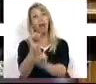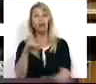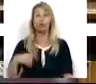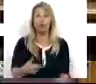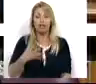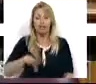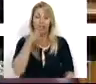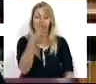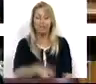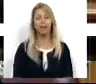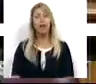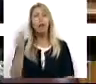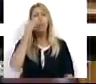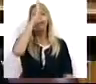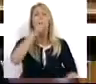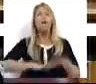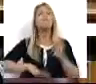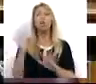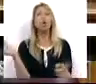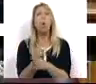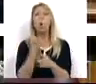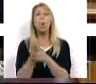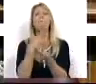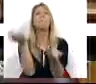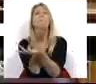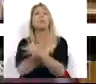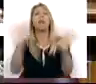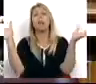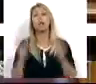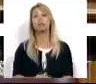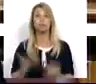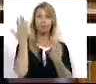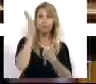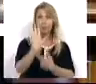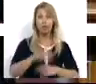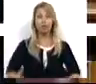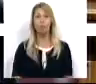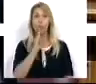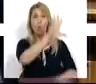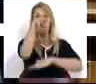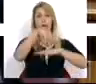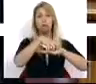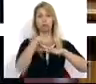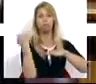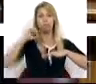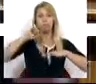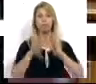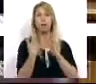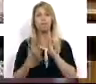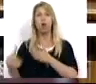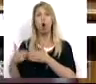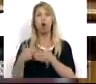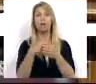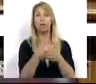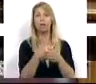faz esta coisa absolutamente brilhante? Por exemplo, desta forma. Uma instalação viola um plano de ordenamento e o Governo